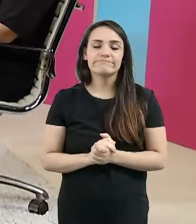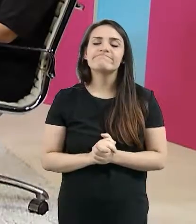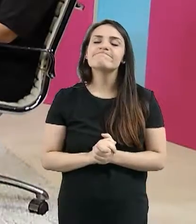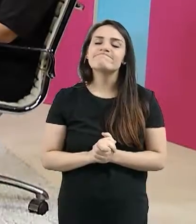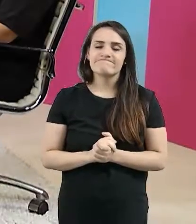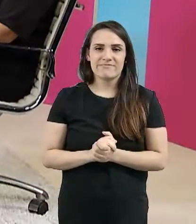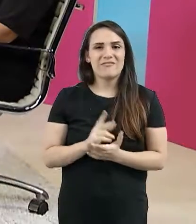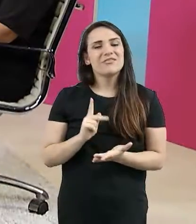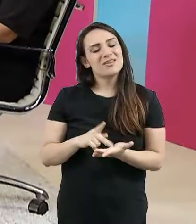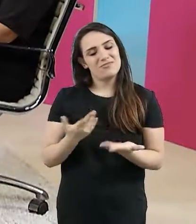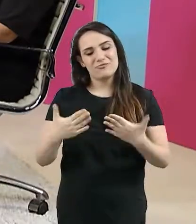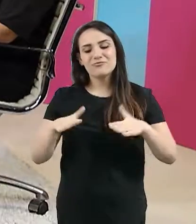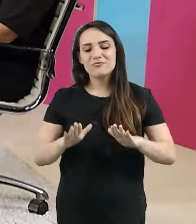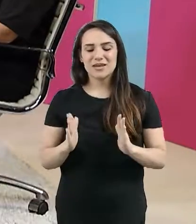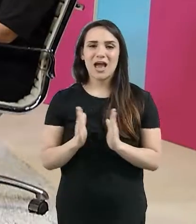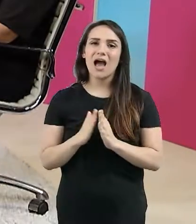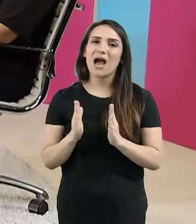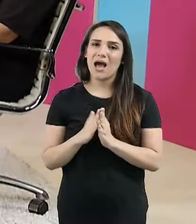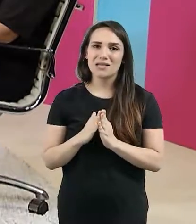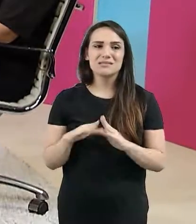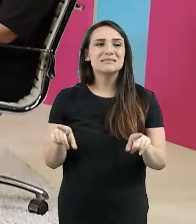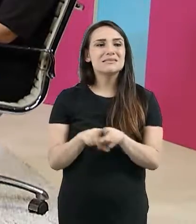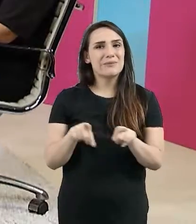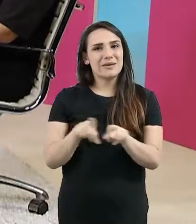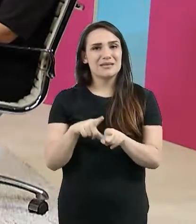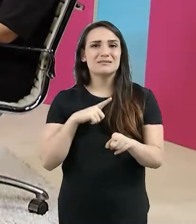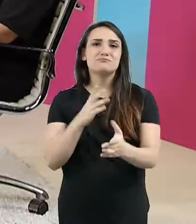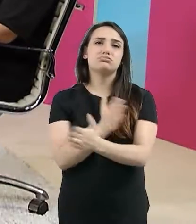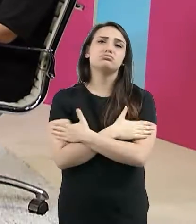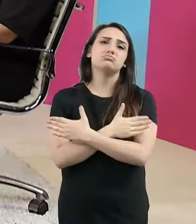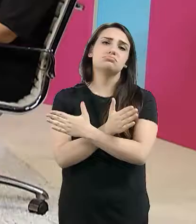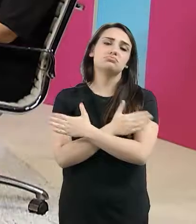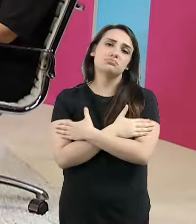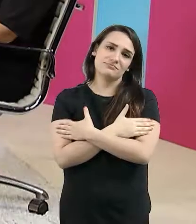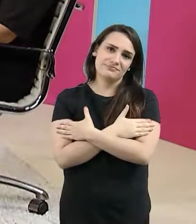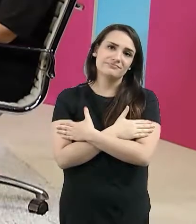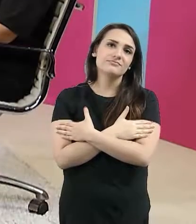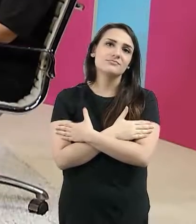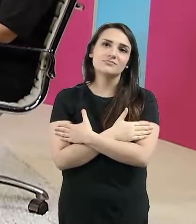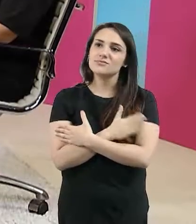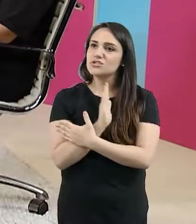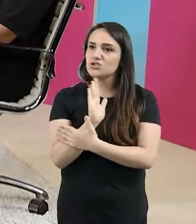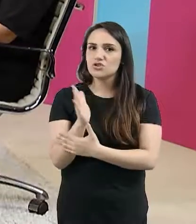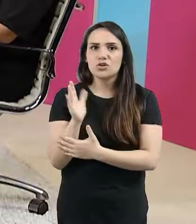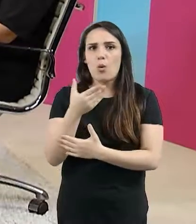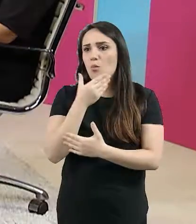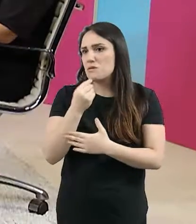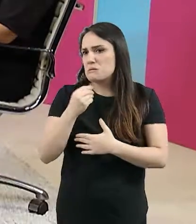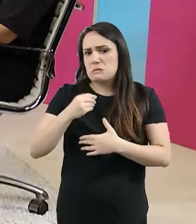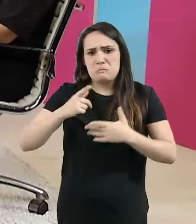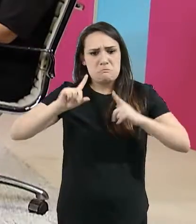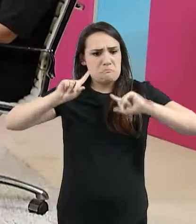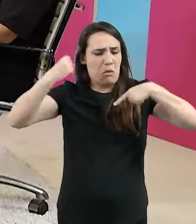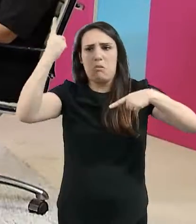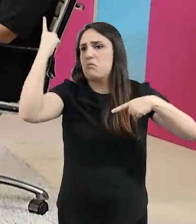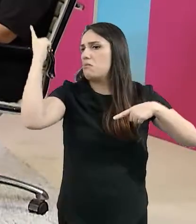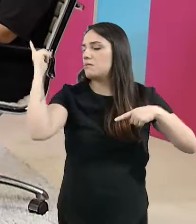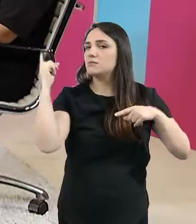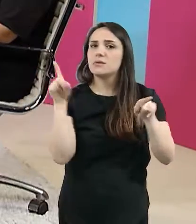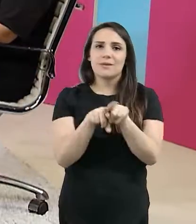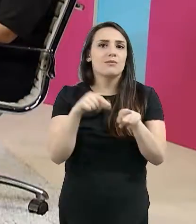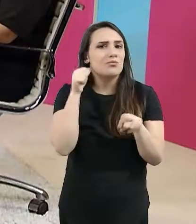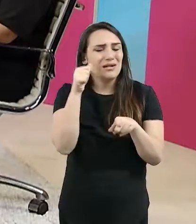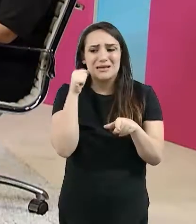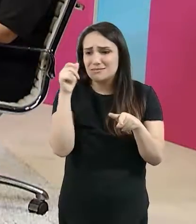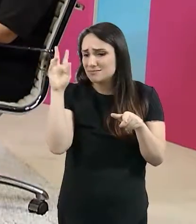casa, tem a questão do desemprego, o que já altera o emocional, tanto de homens quanto de mulheres, tem também